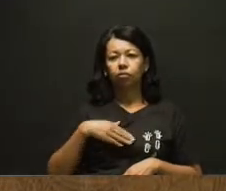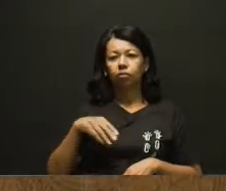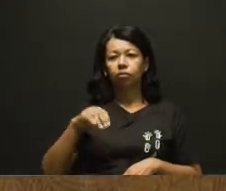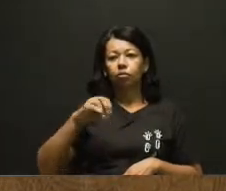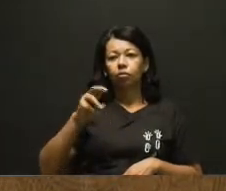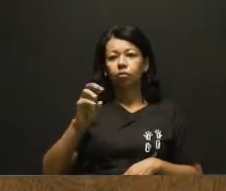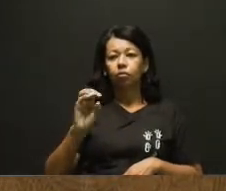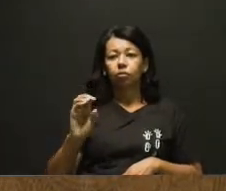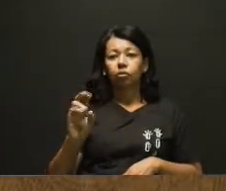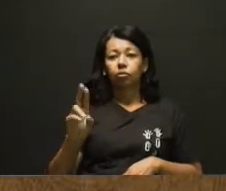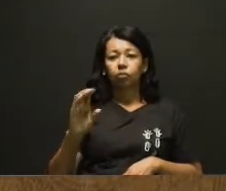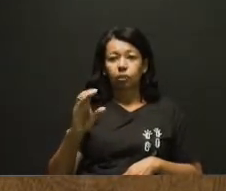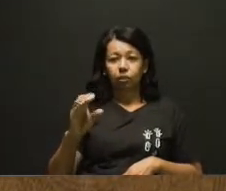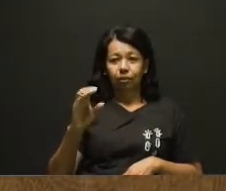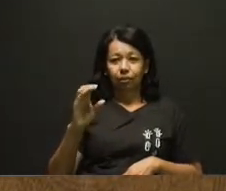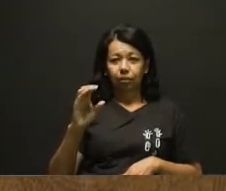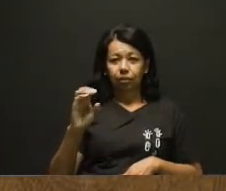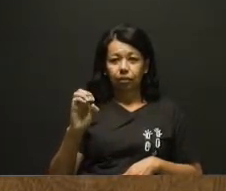silva